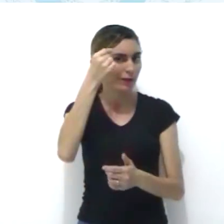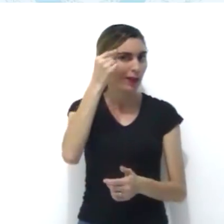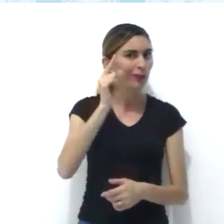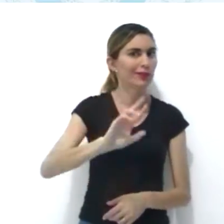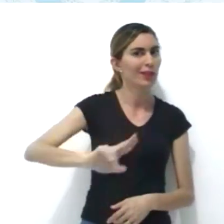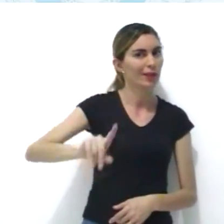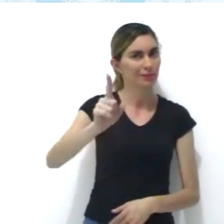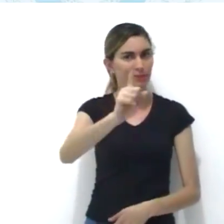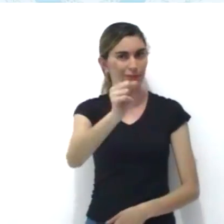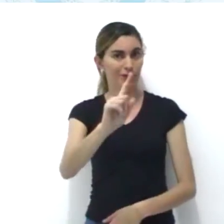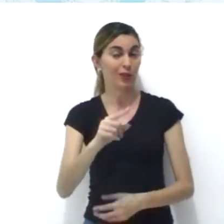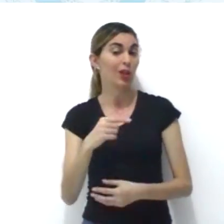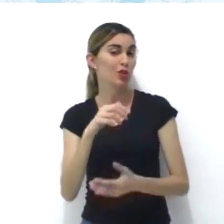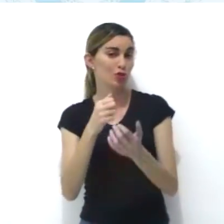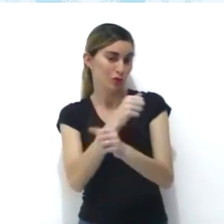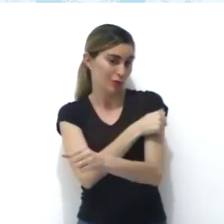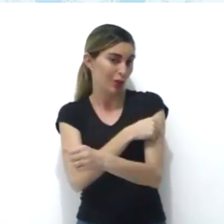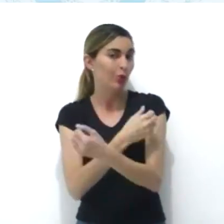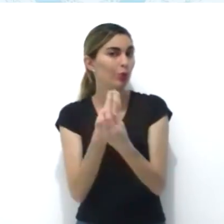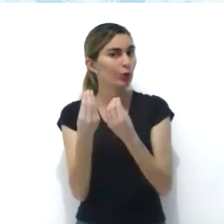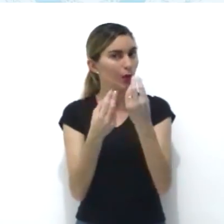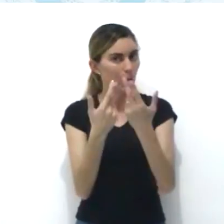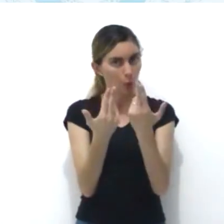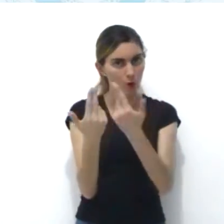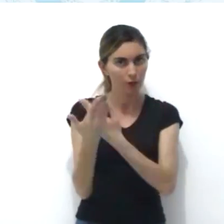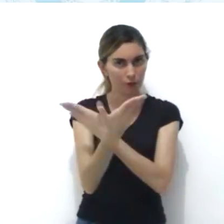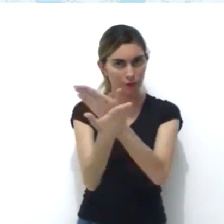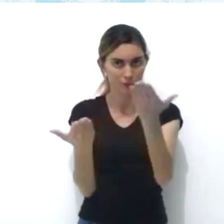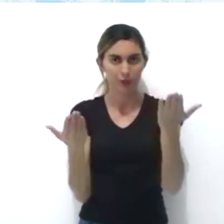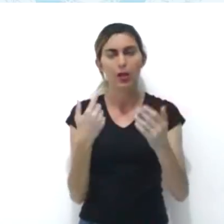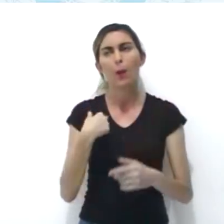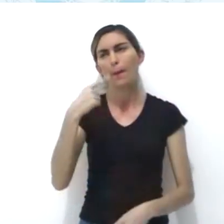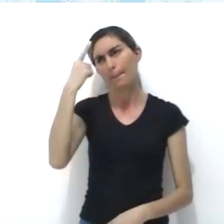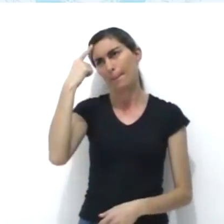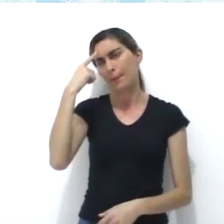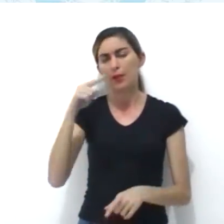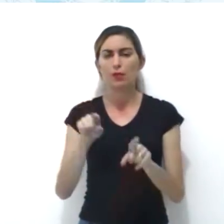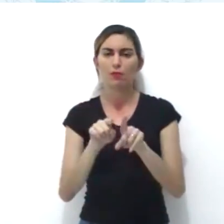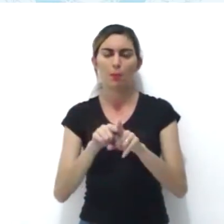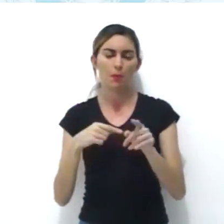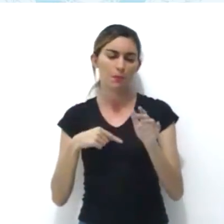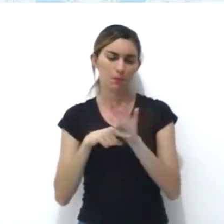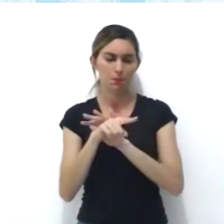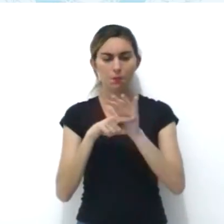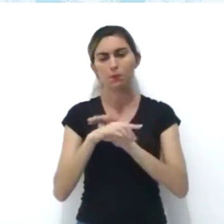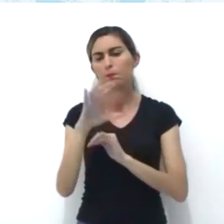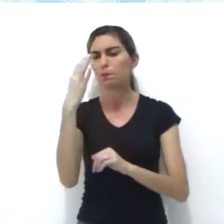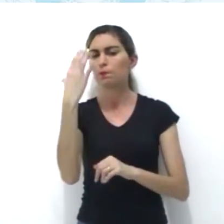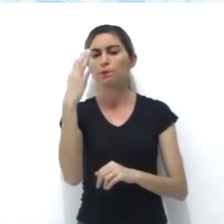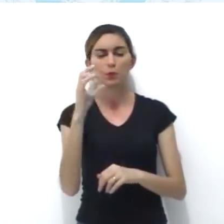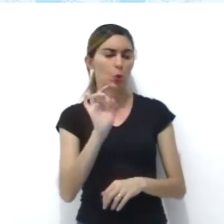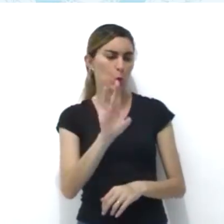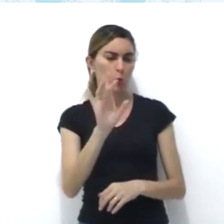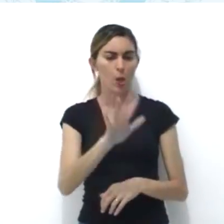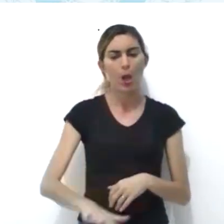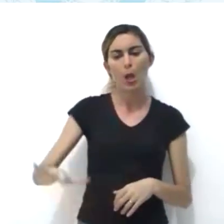estudantes da universidade, são estudantes como você que está aí me ouvindo. Aí você pode pensar também, pesquisa científica só na